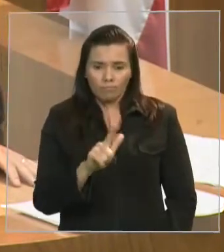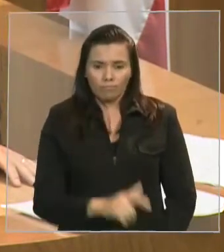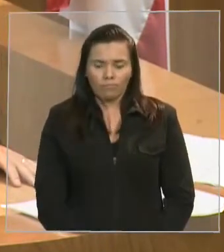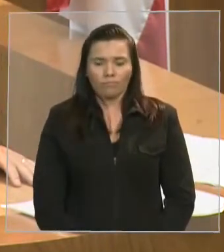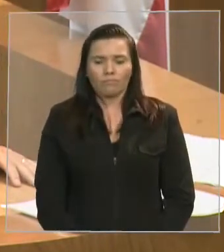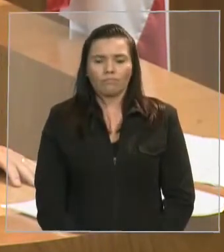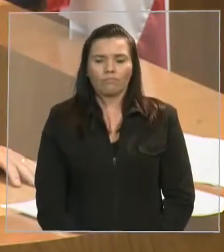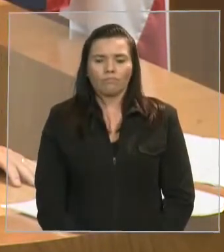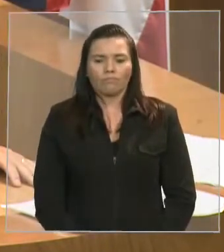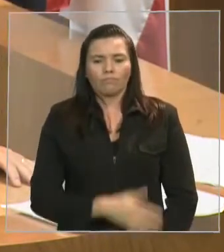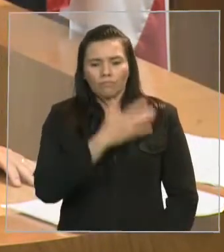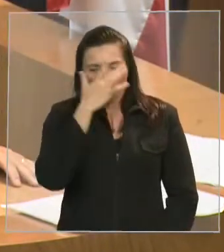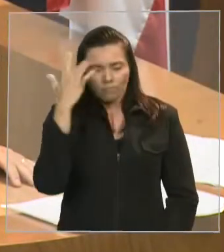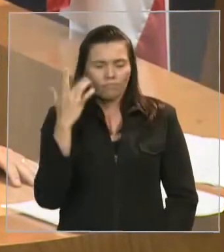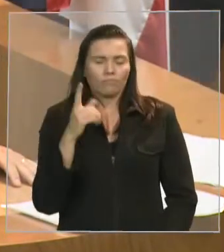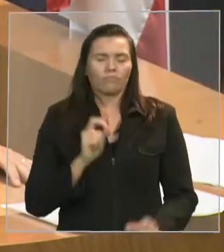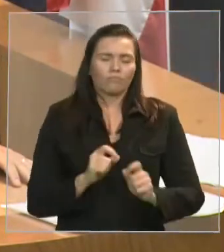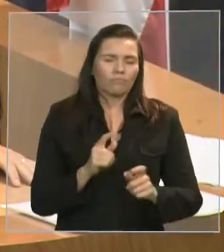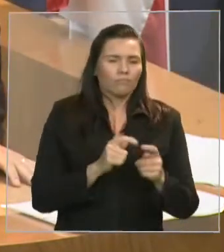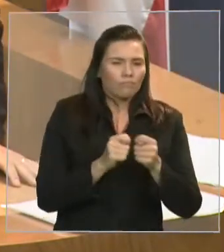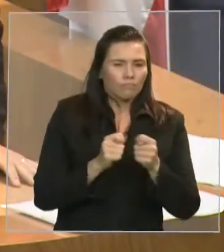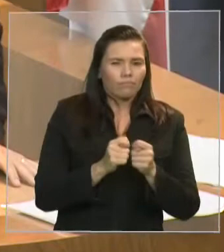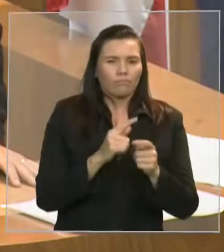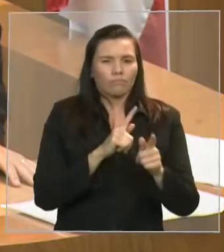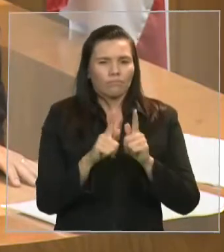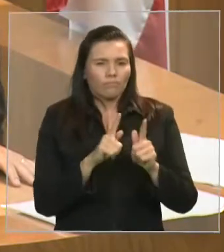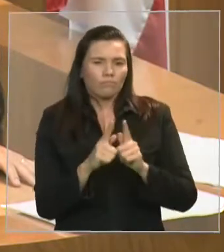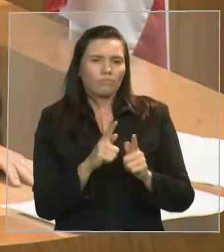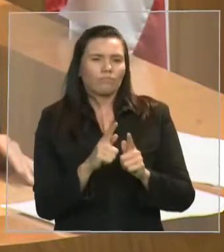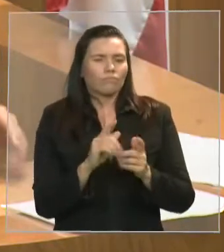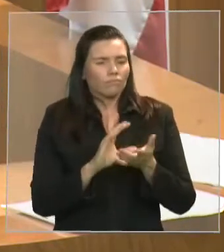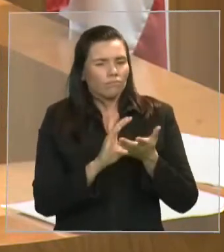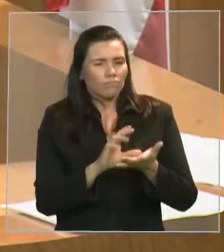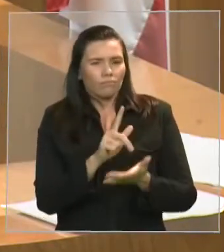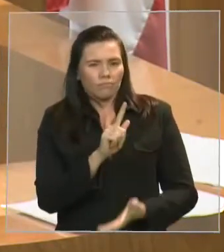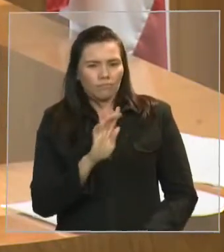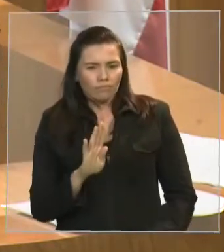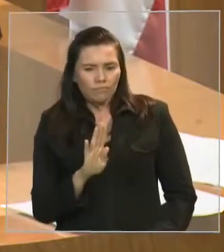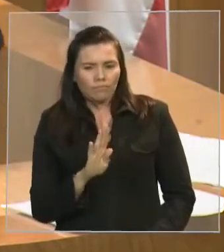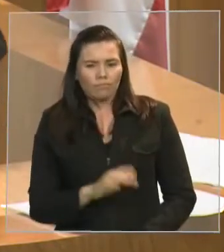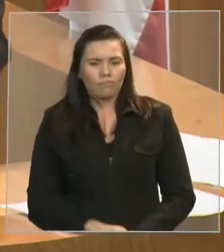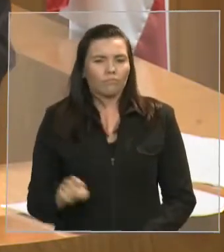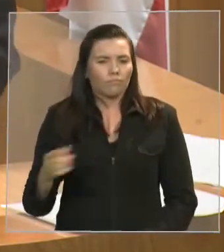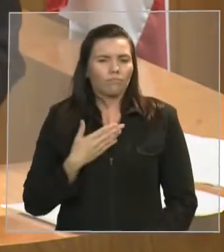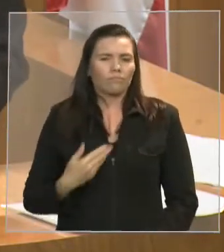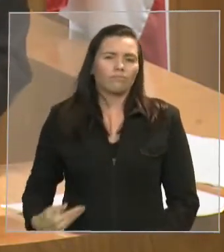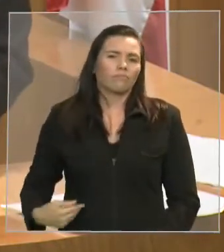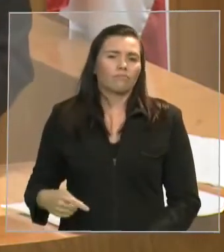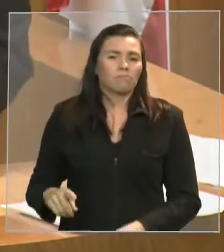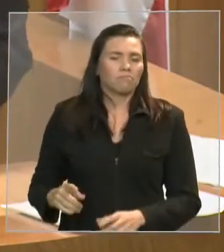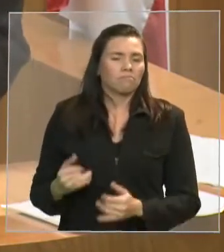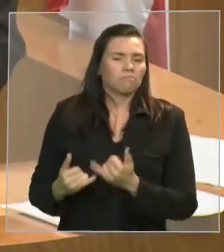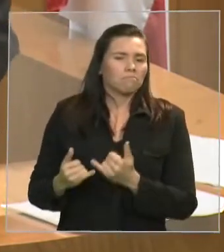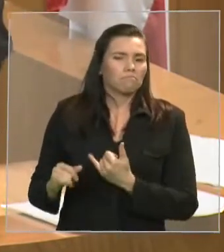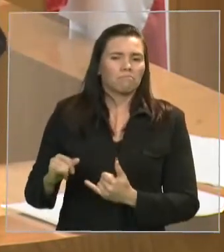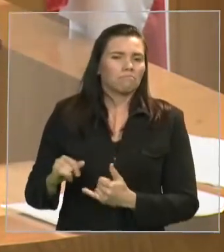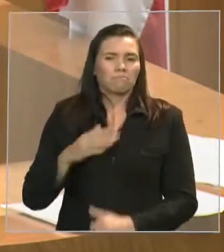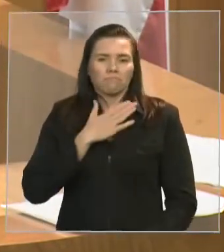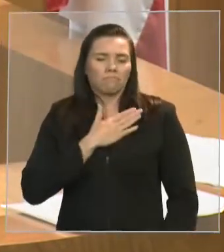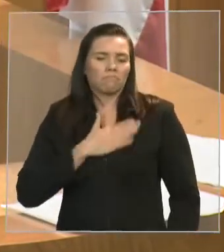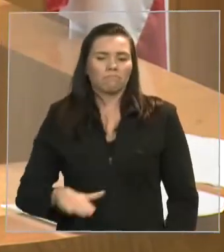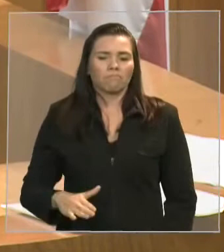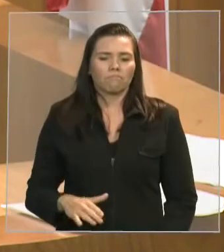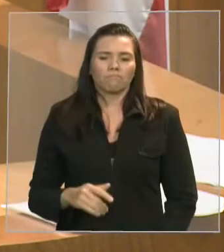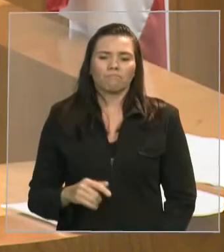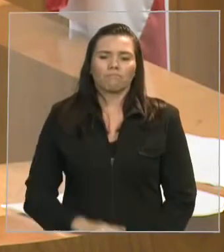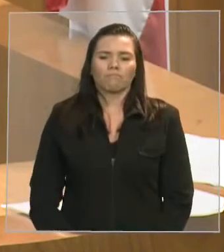respeito ao acompanhamento e gestão dos recursos públicos, e ele já demonstrou no Conselho do IPREV, que só depois de muita